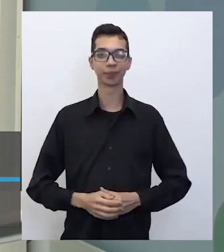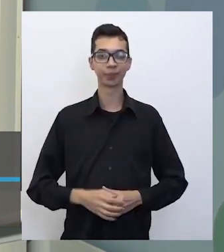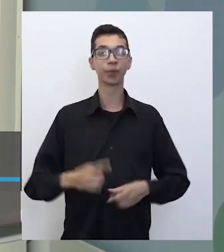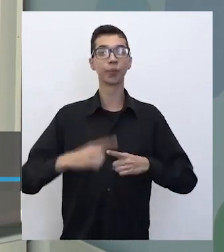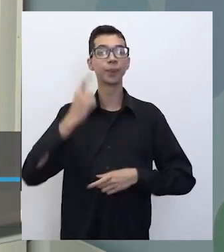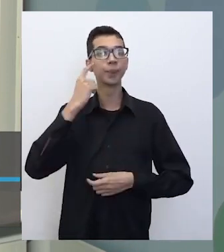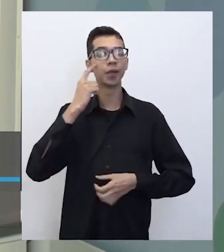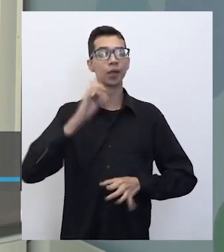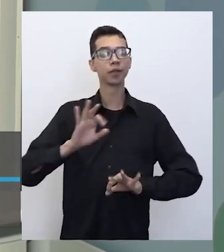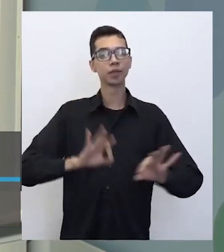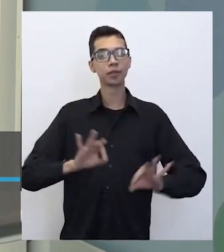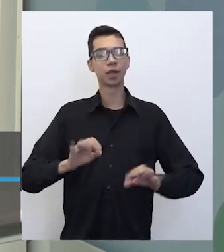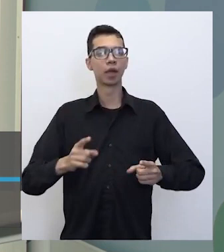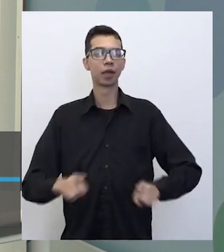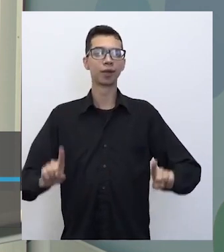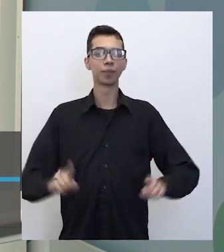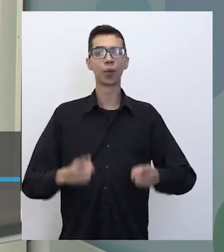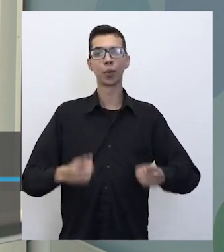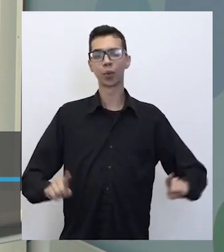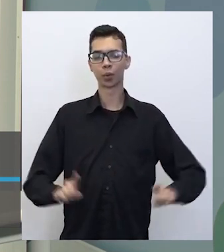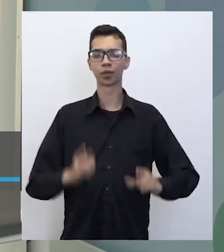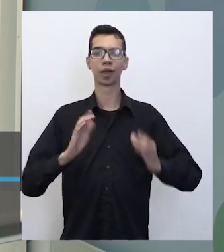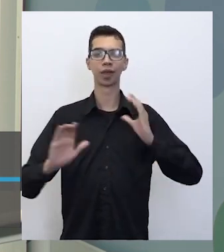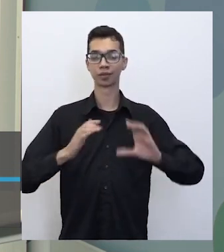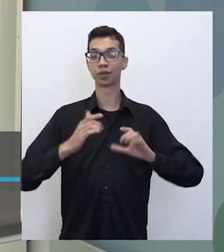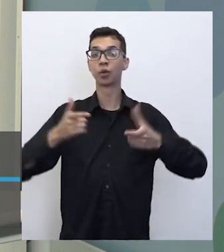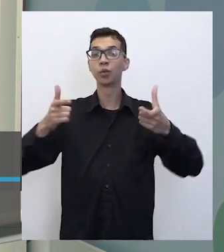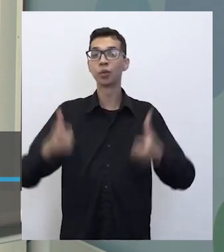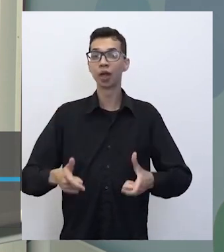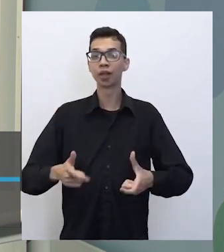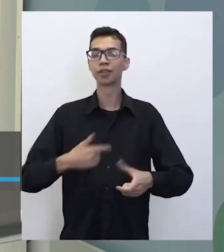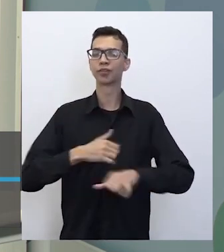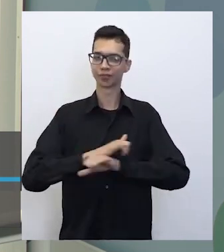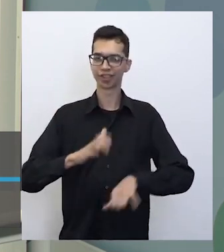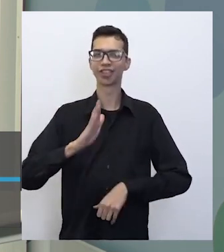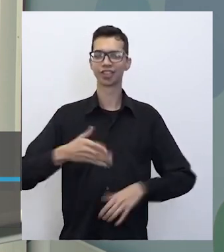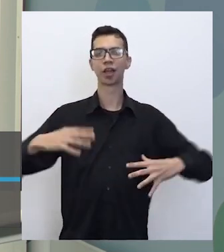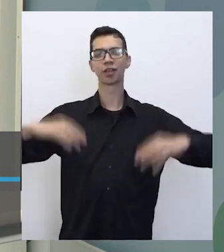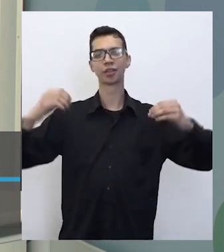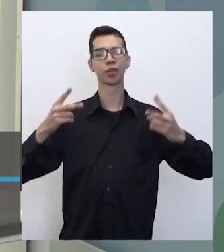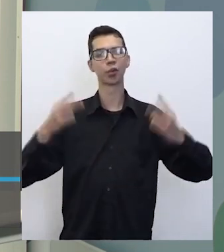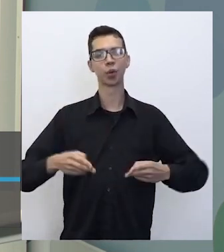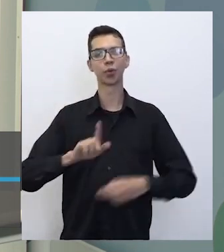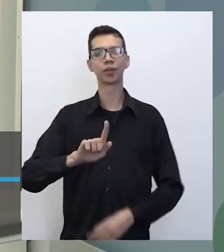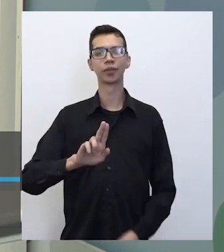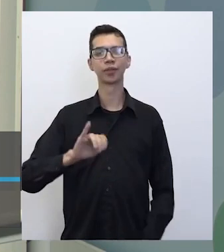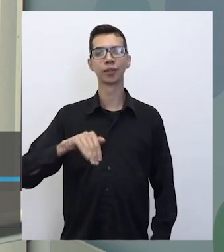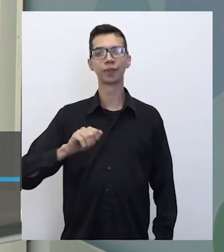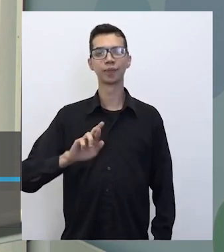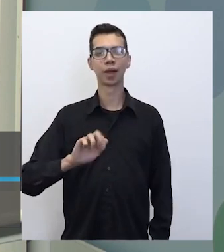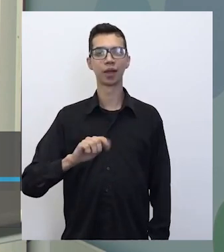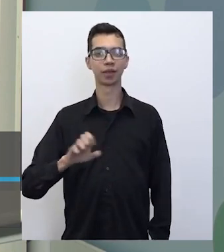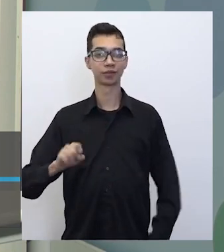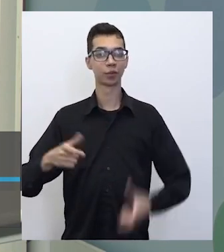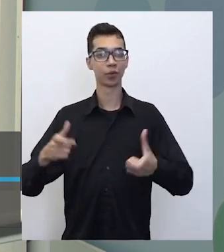cantadas em locais como os que eu mostrei agora há pouco, naquele castelo de Guimarães, que esse castelo foi o local de nascimento do Dom Afonso Henriques, mas em